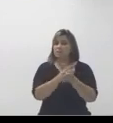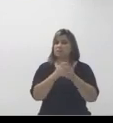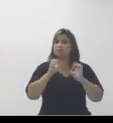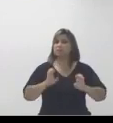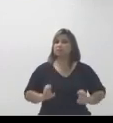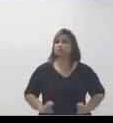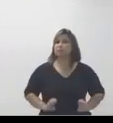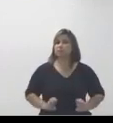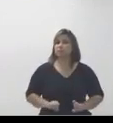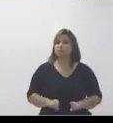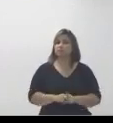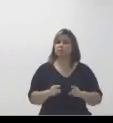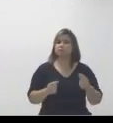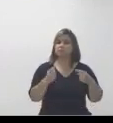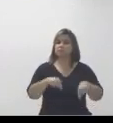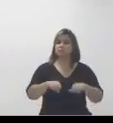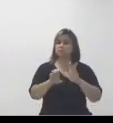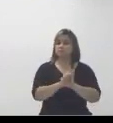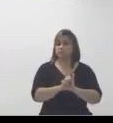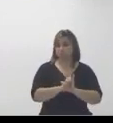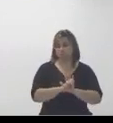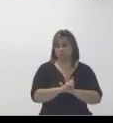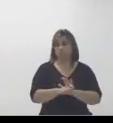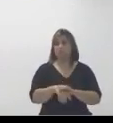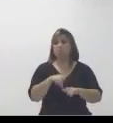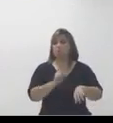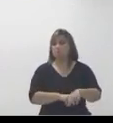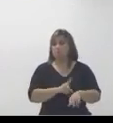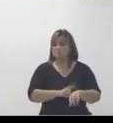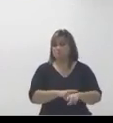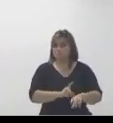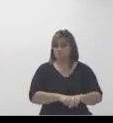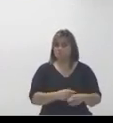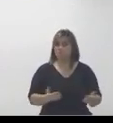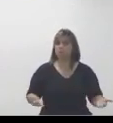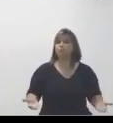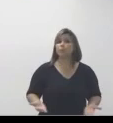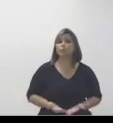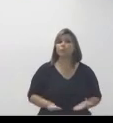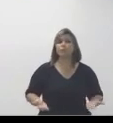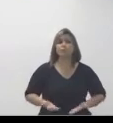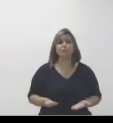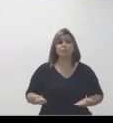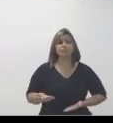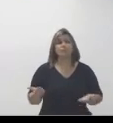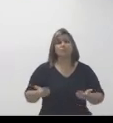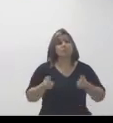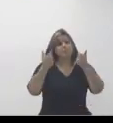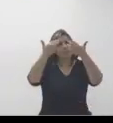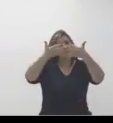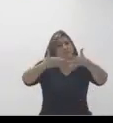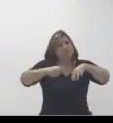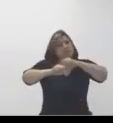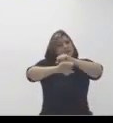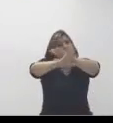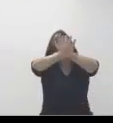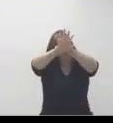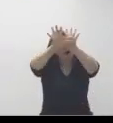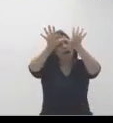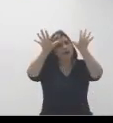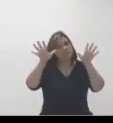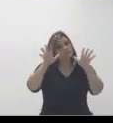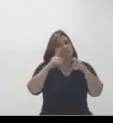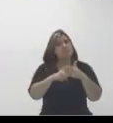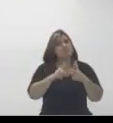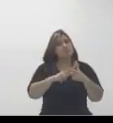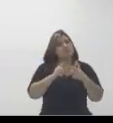artigos do código e esse momento como hoje é um momento elucidativo é um momento em que a